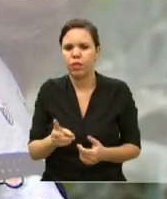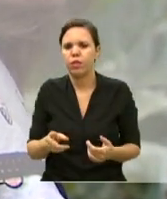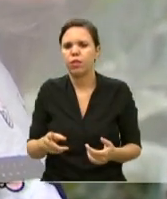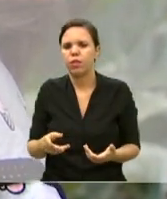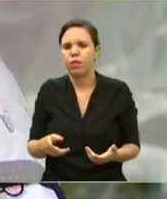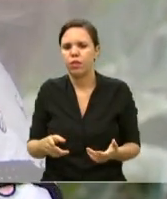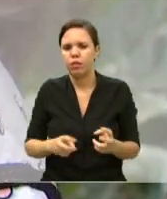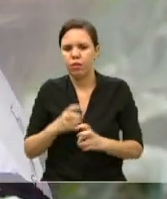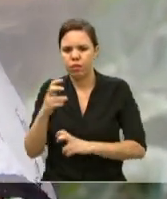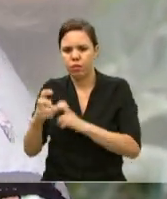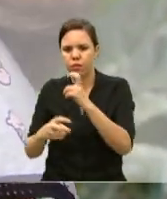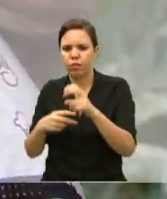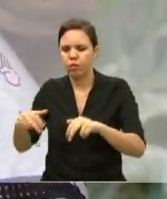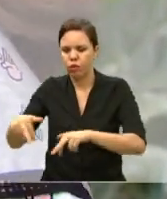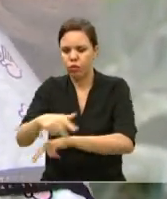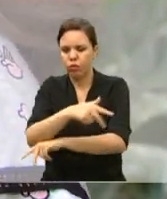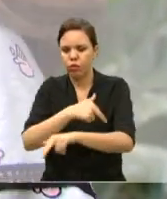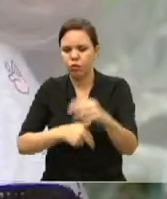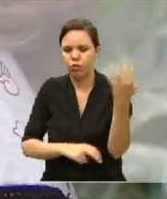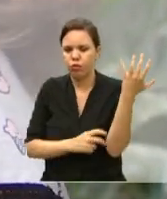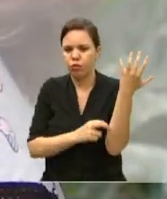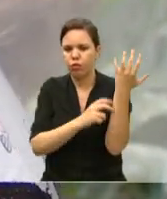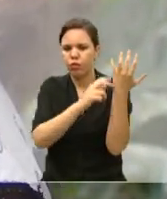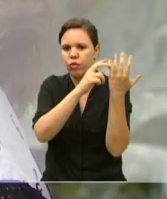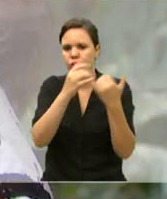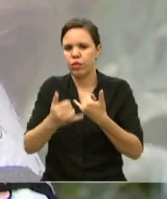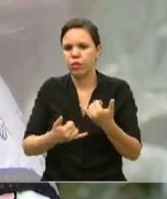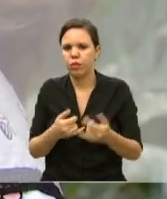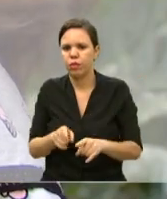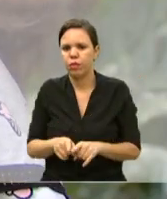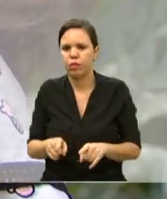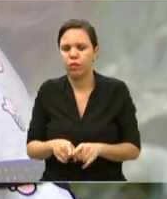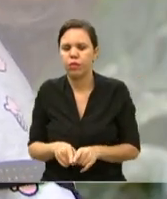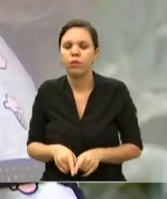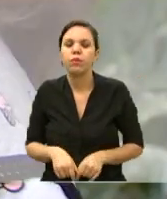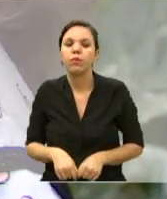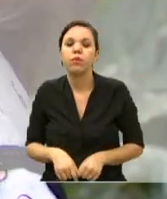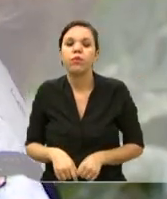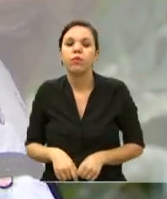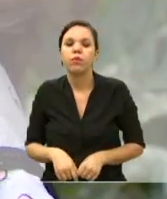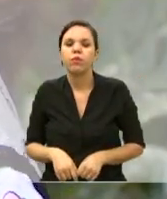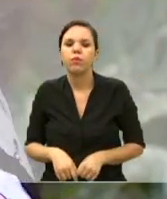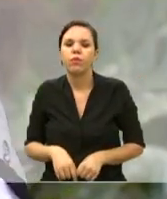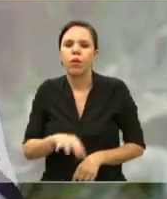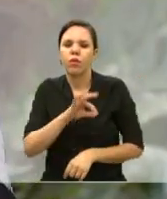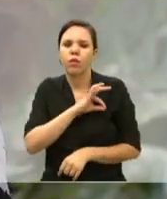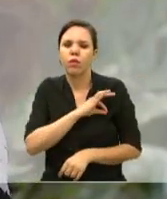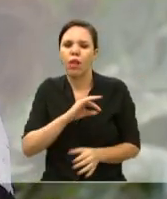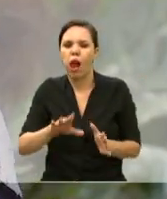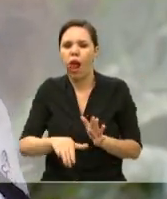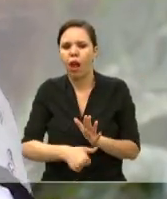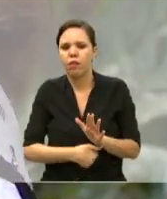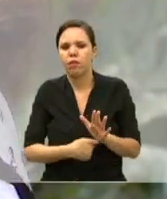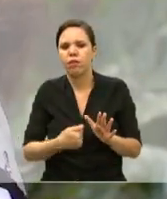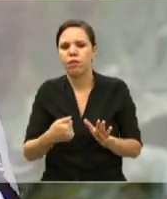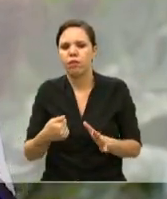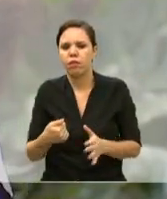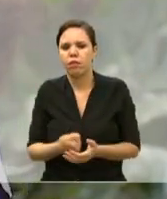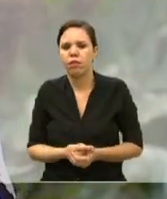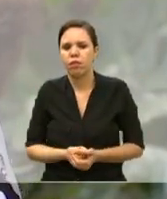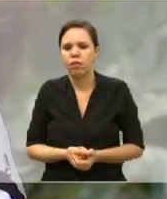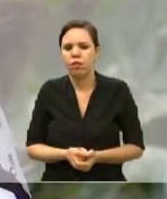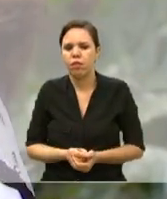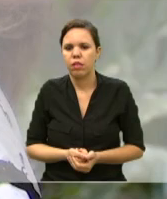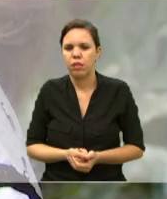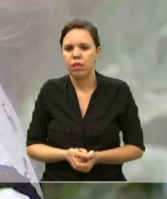o parque inteiro subindo em árvore, mas às vezes a gente vai brincar, a gente gosta muito de brincar de polícia e ladrão,